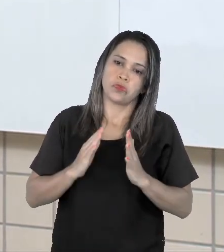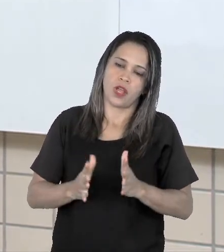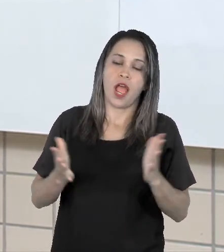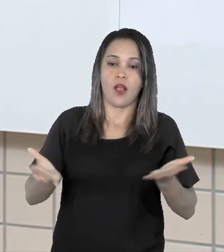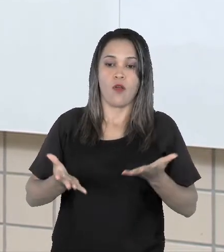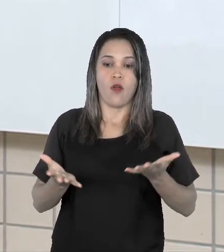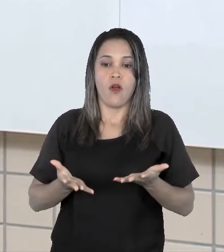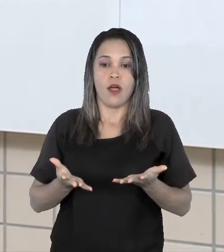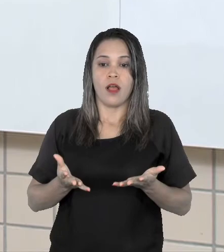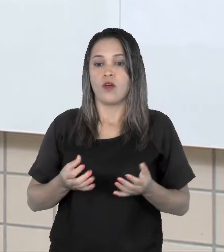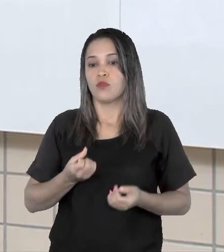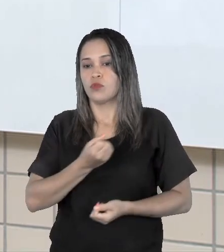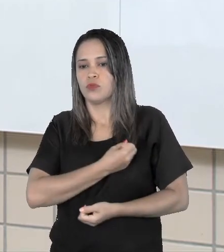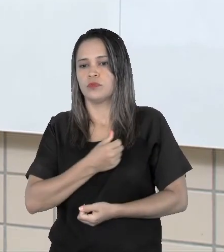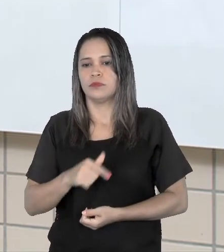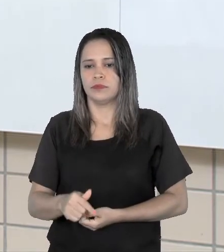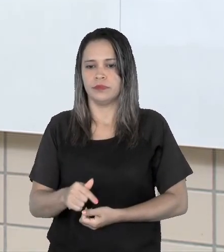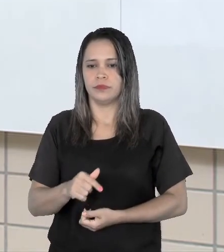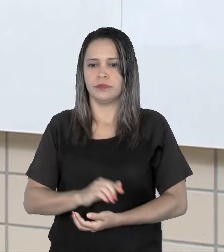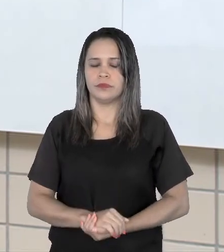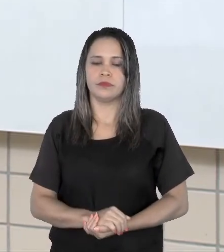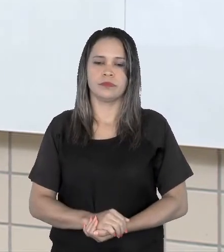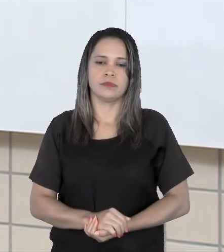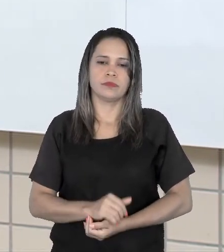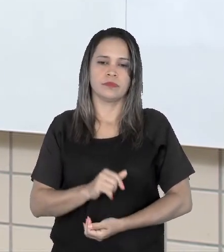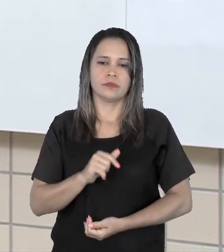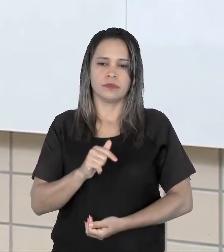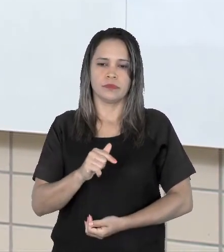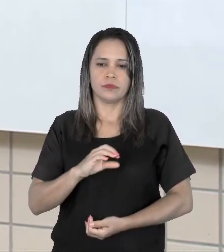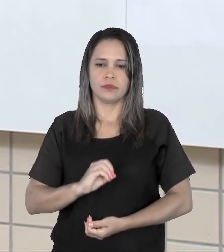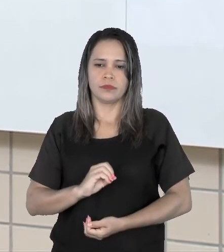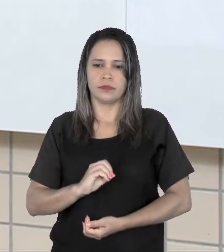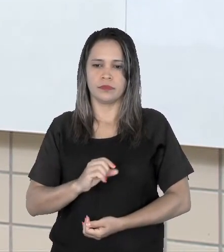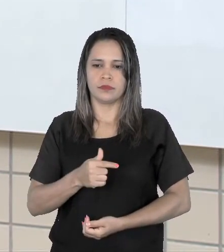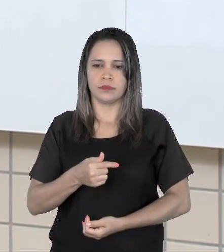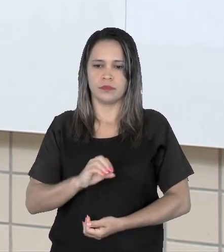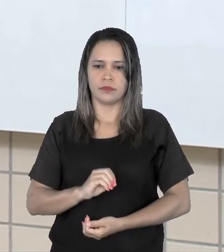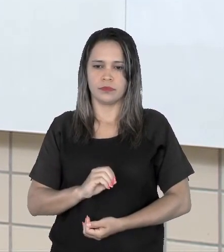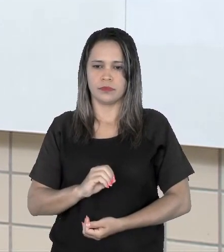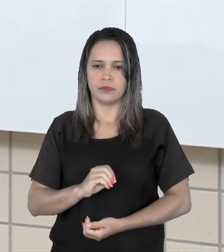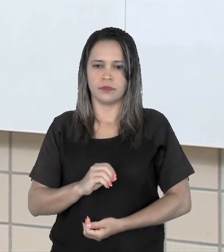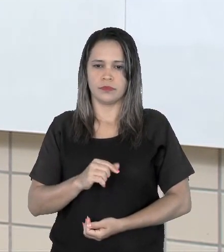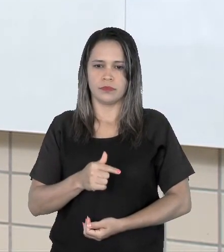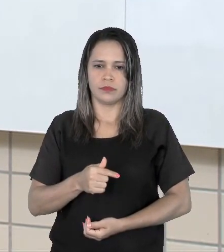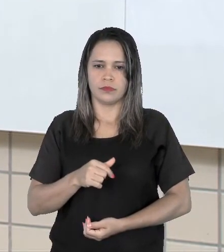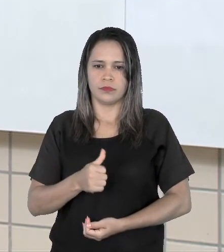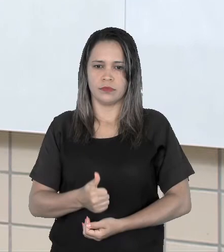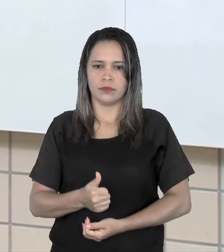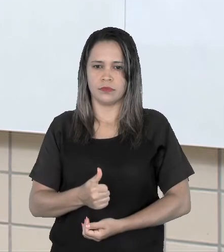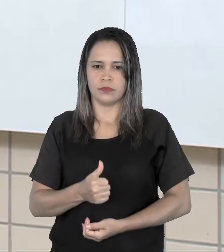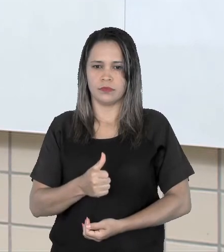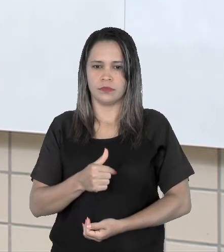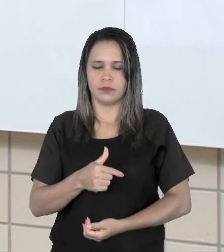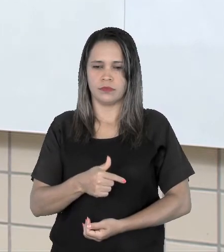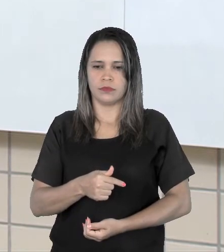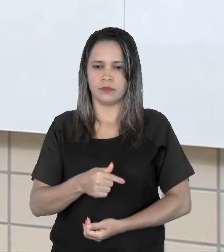vez do número 7. Aqui, 7 e 0, 70.